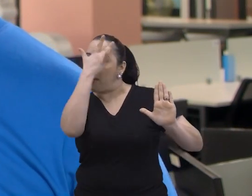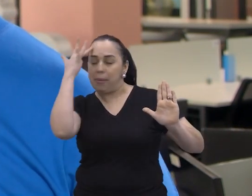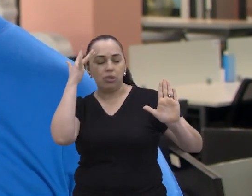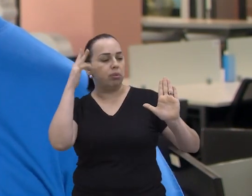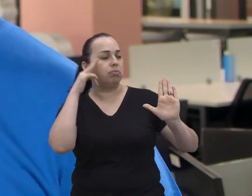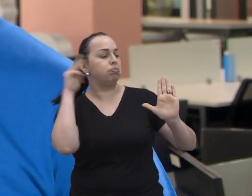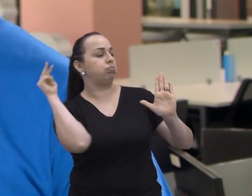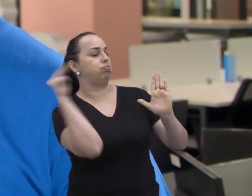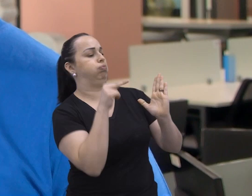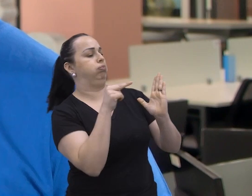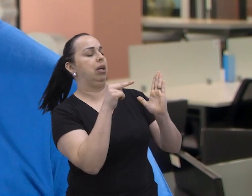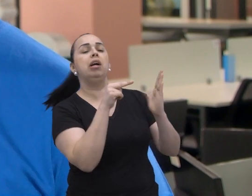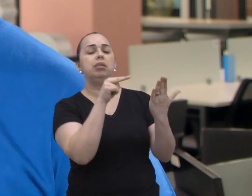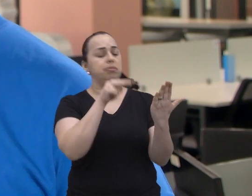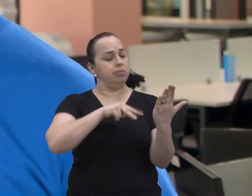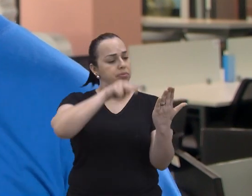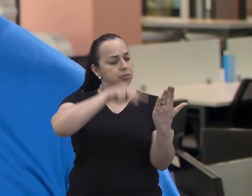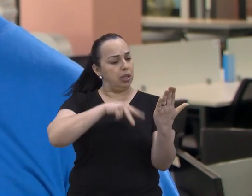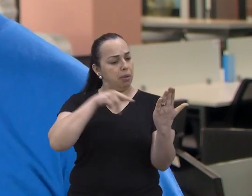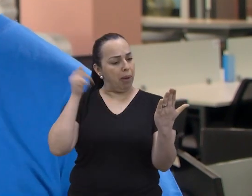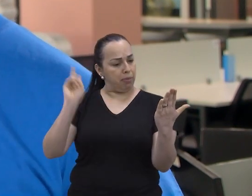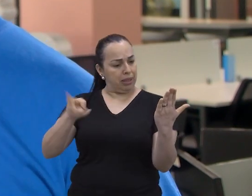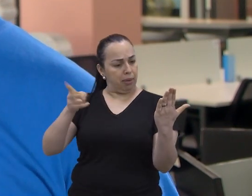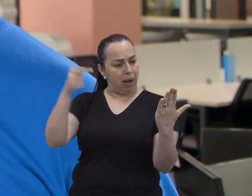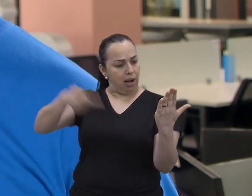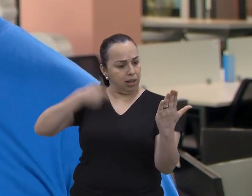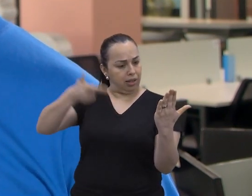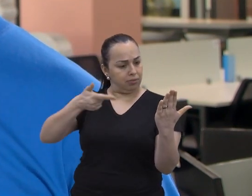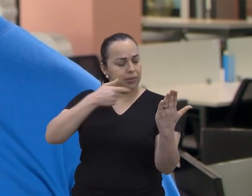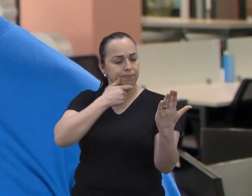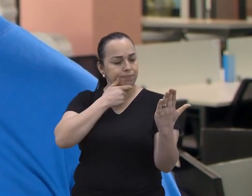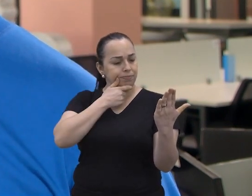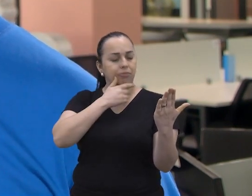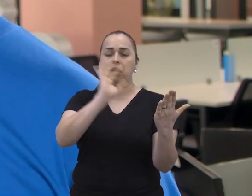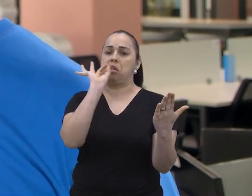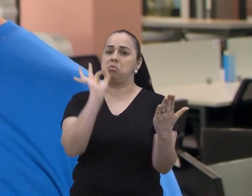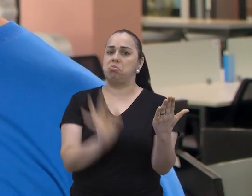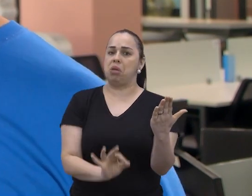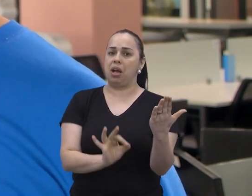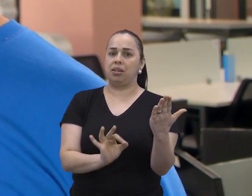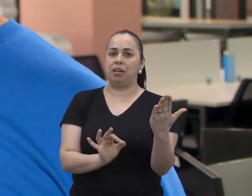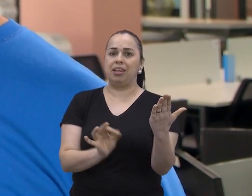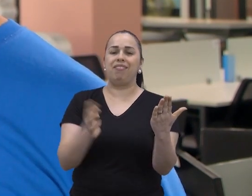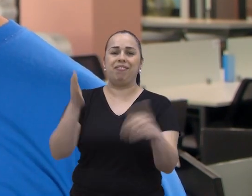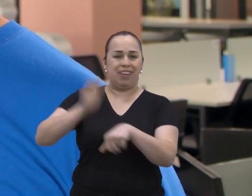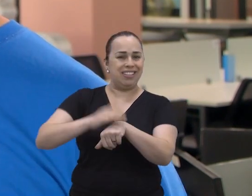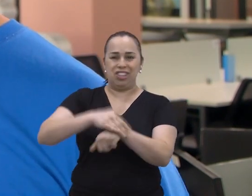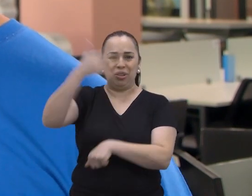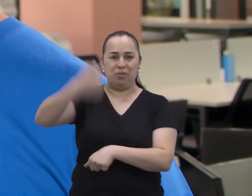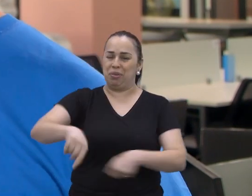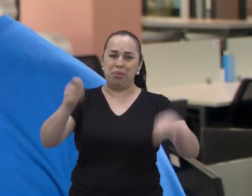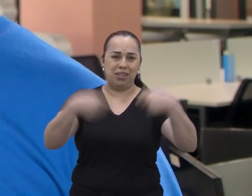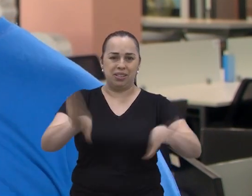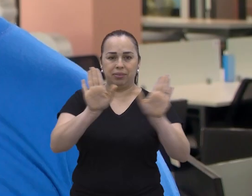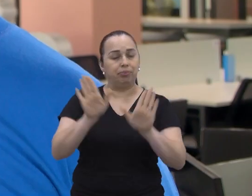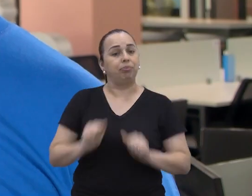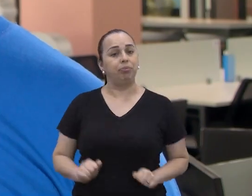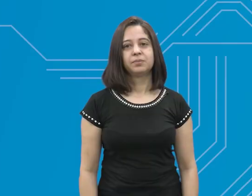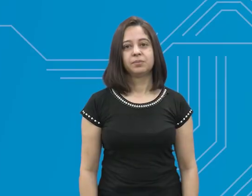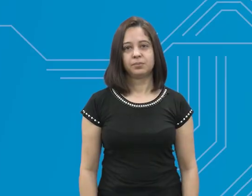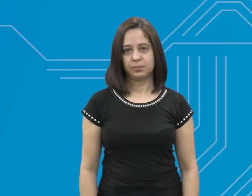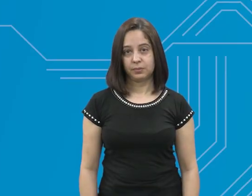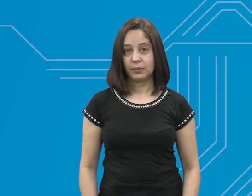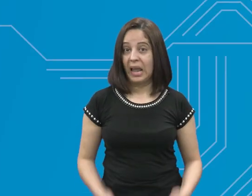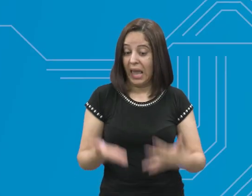bem documentado para que a próxima pessoa na esteira que vai pegar aquele material para continuar o trabalho não sinta falta de nada e não precise refazer o